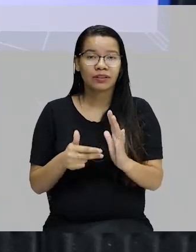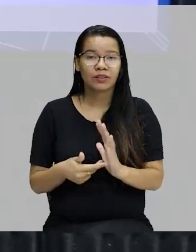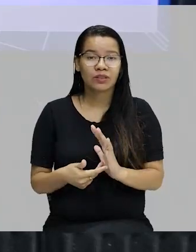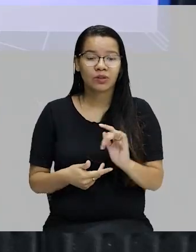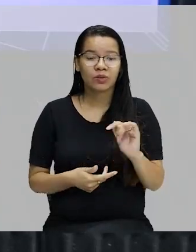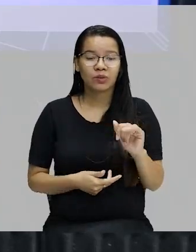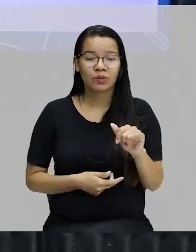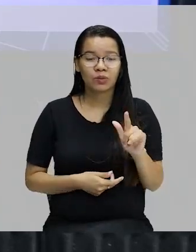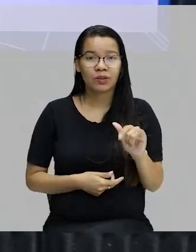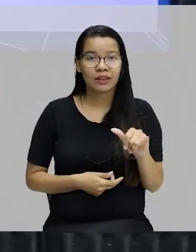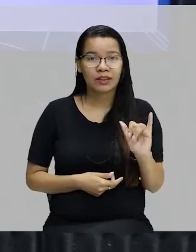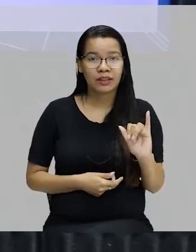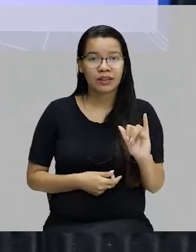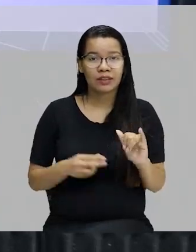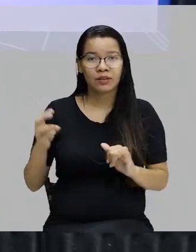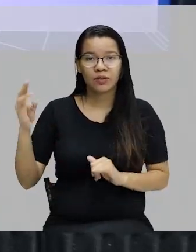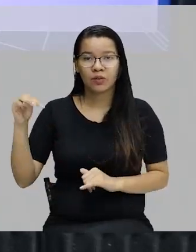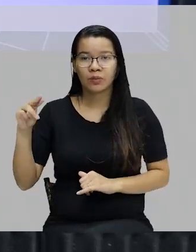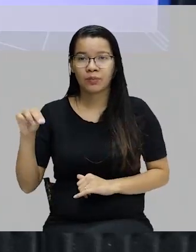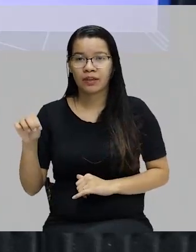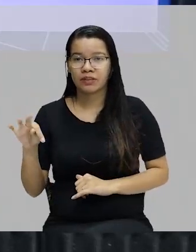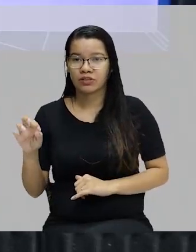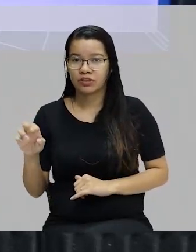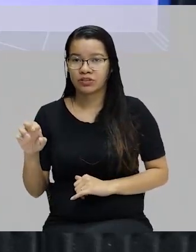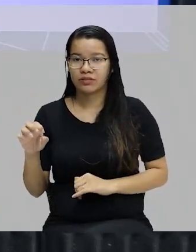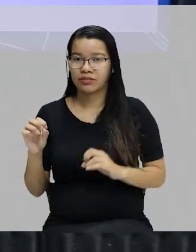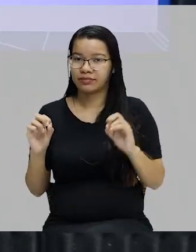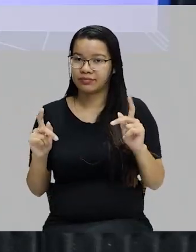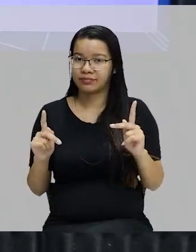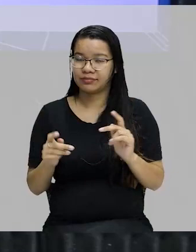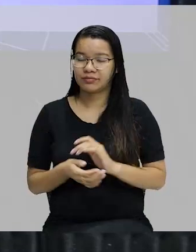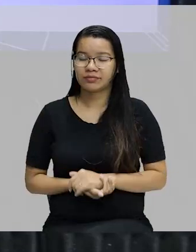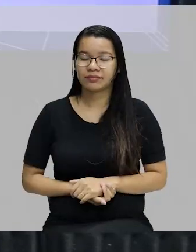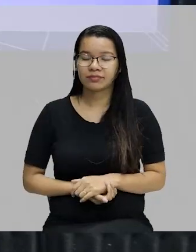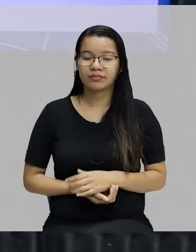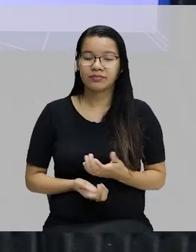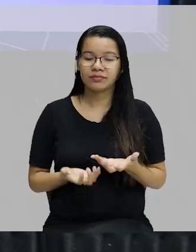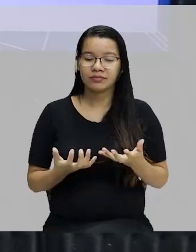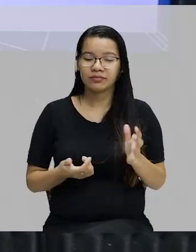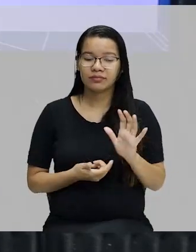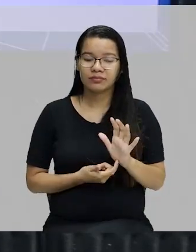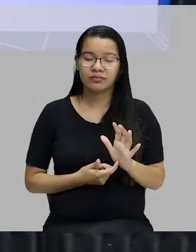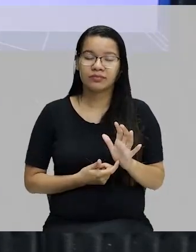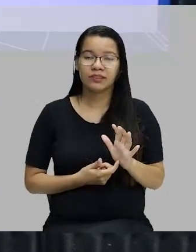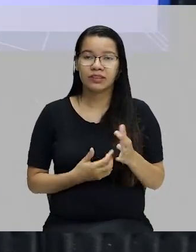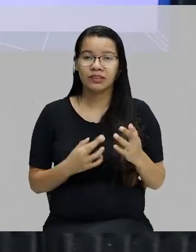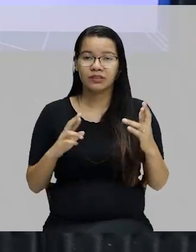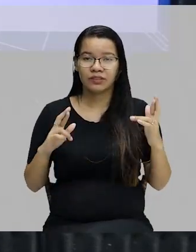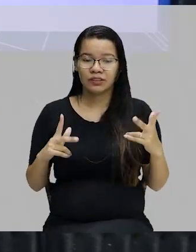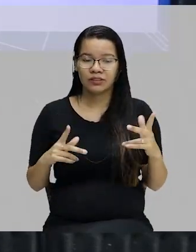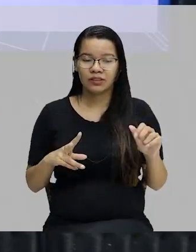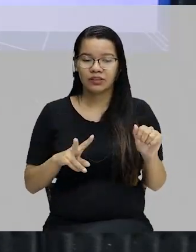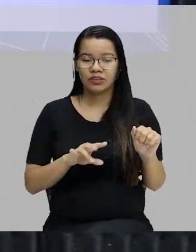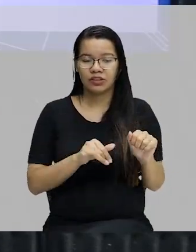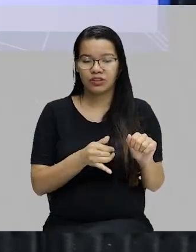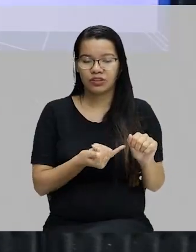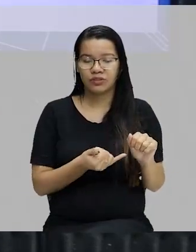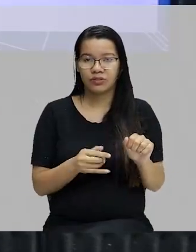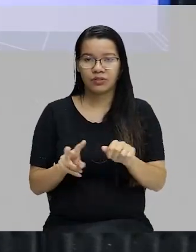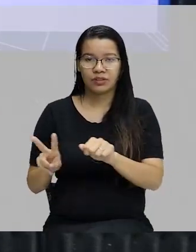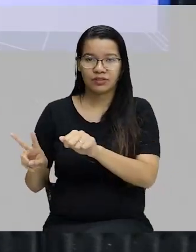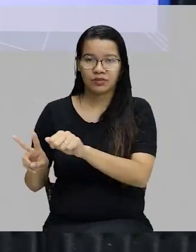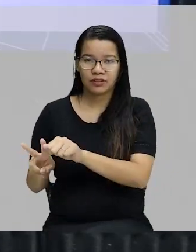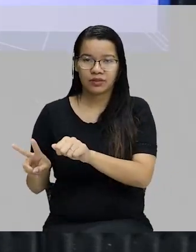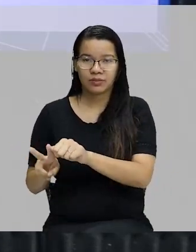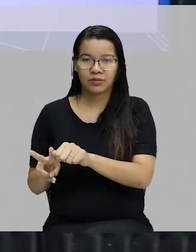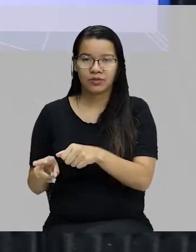essa equivalência, tá? Aí eu vou mostrar para vocês diferença entre um adjetivo e um advérbio. Como eu mencionei no começo, a gente pode